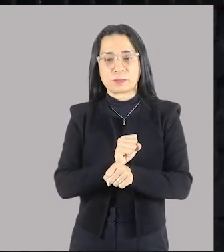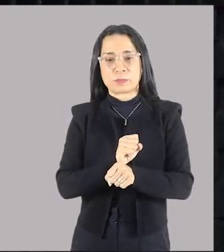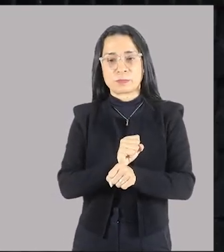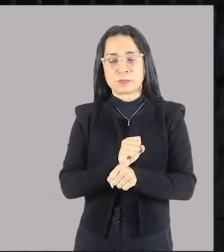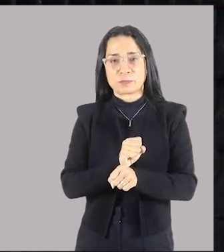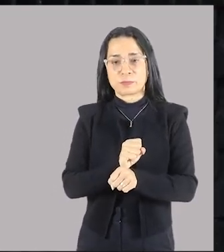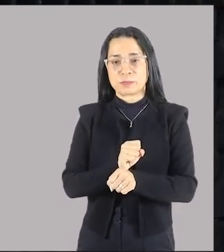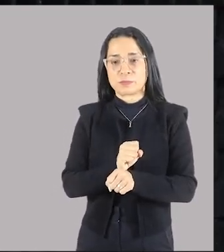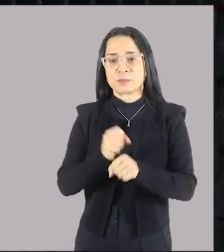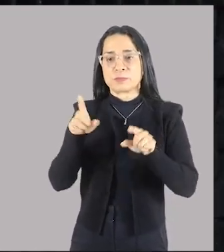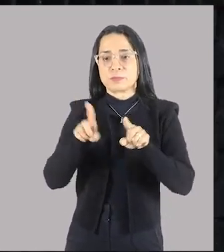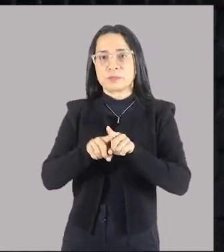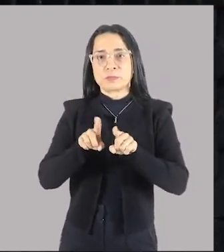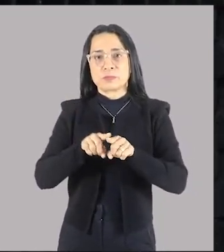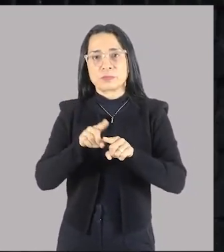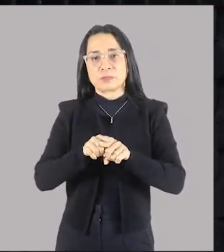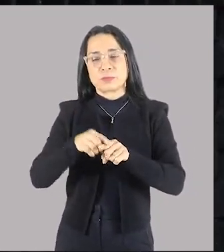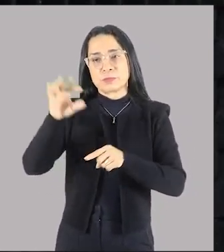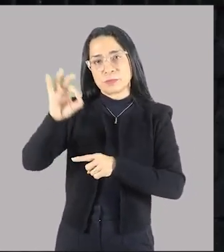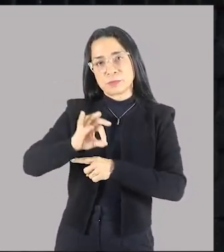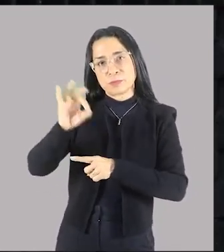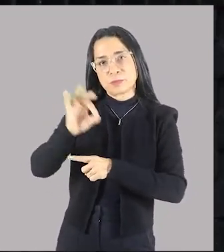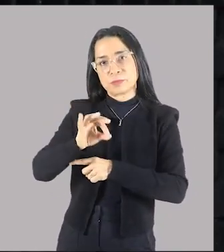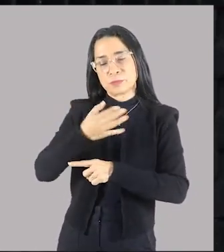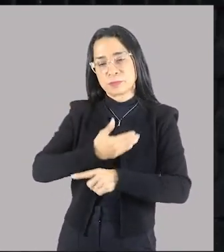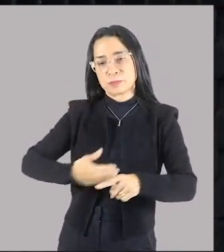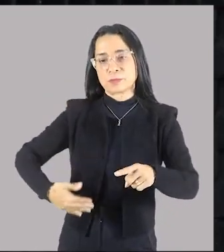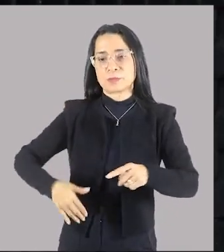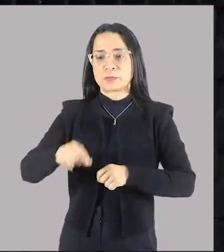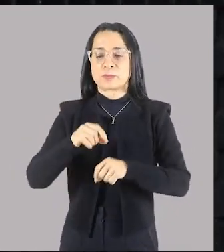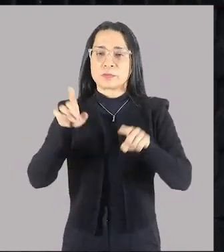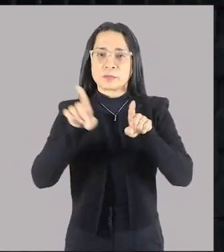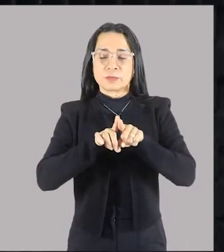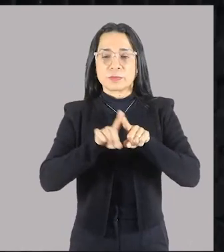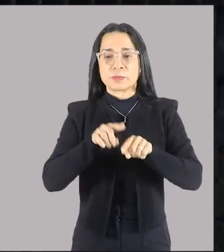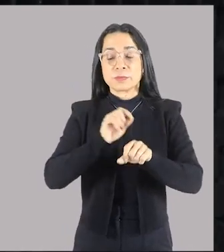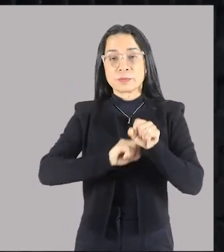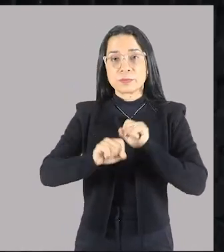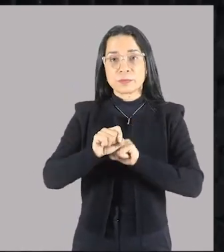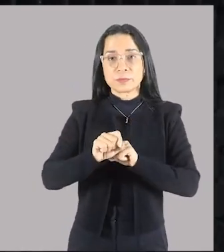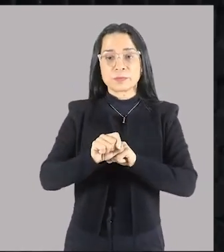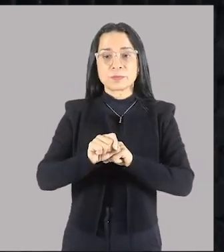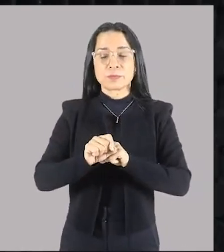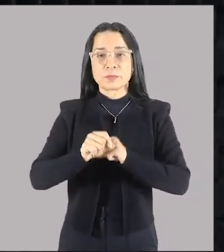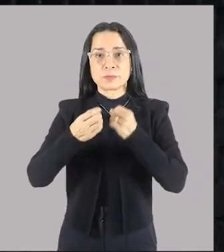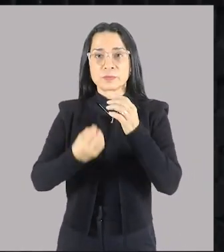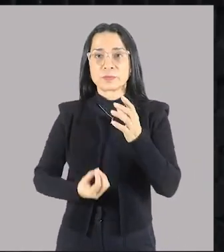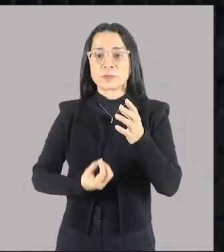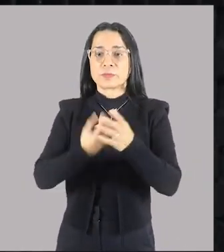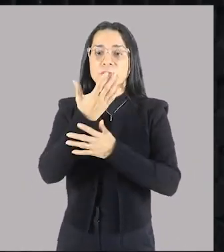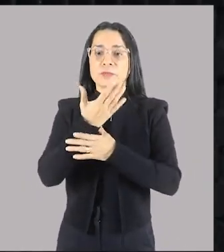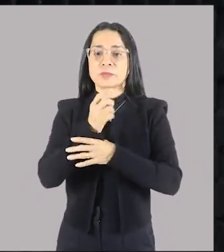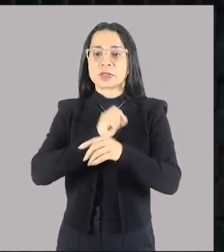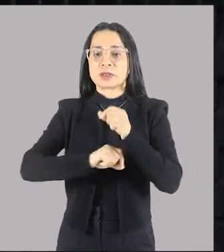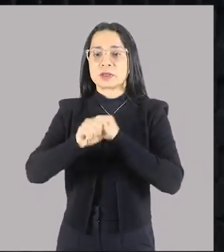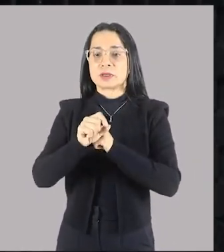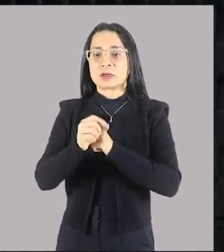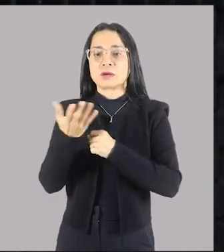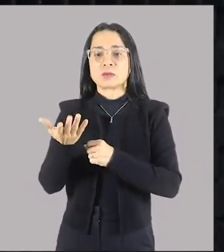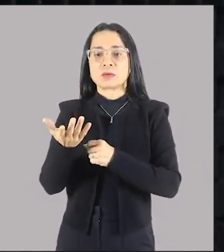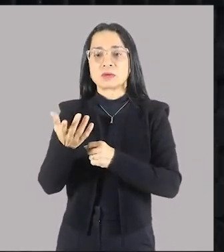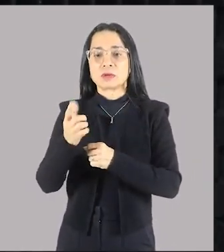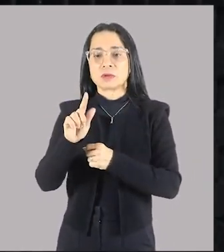tarifas públicas. E, ao mesmo tempo, ele vai criar um gatilho salarial. Sempre que